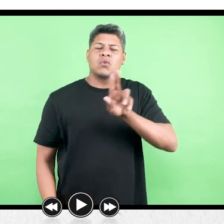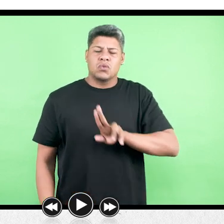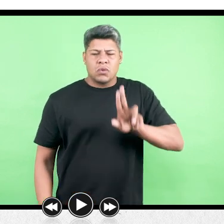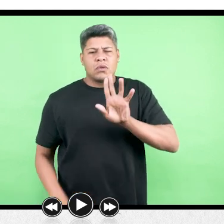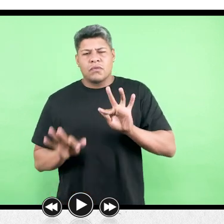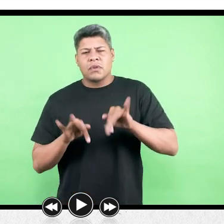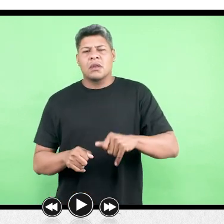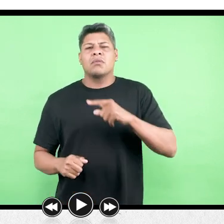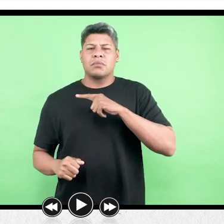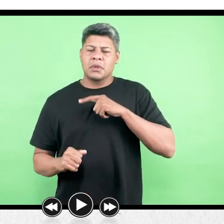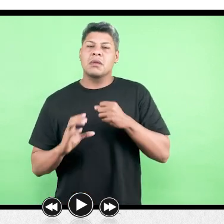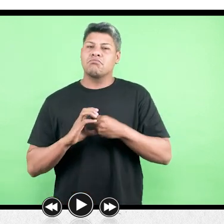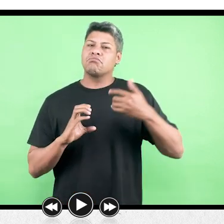parâmetros